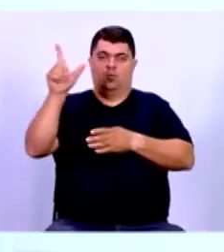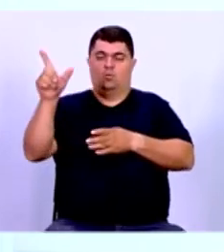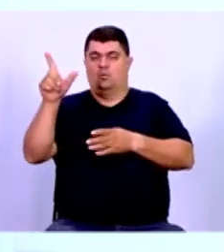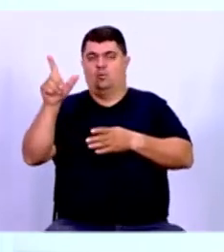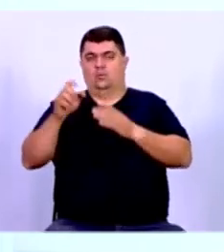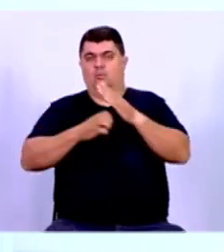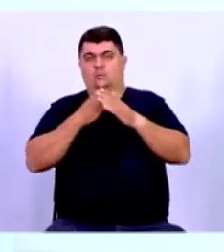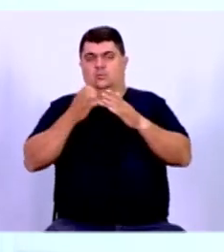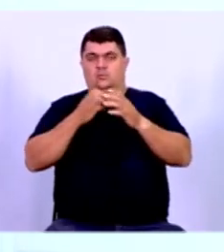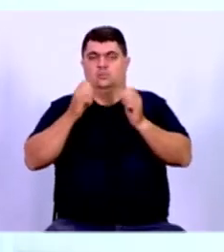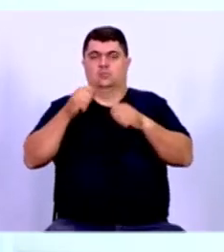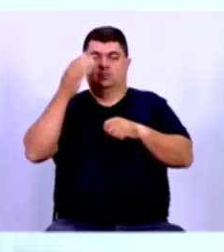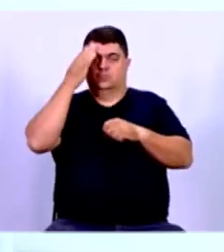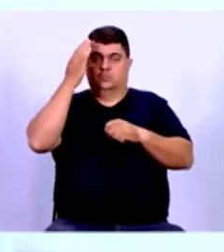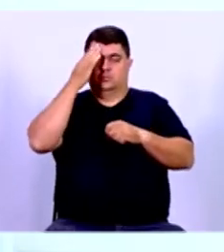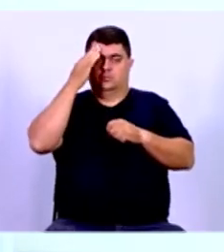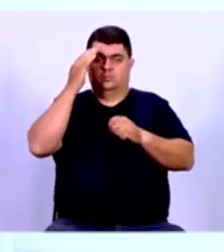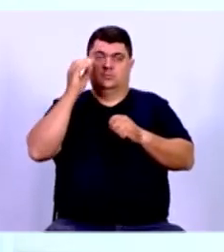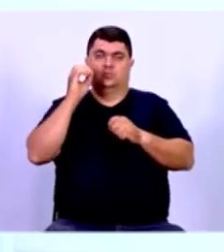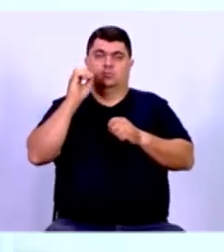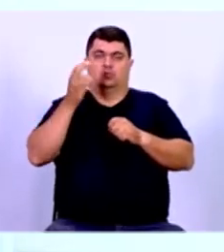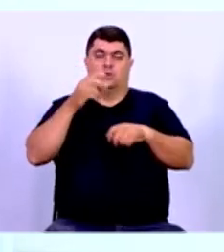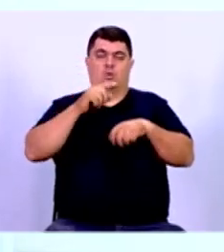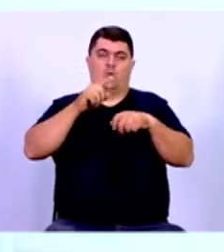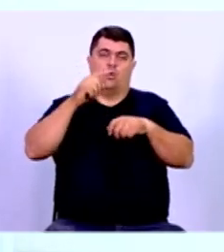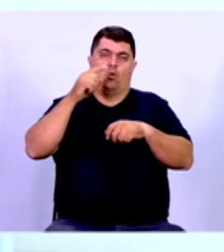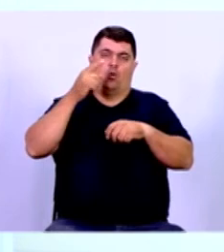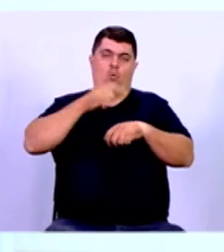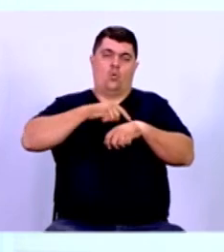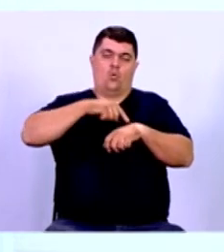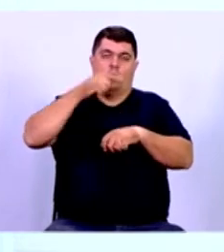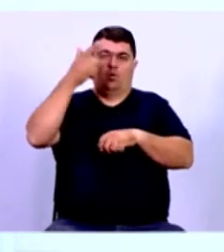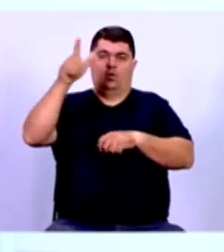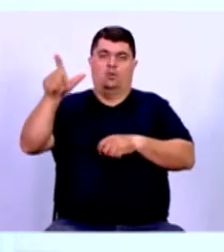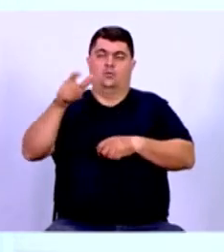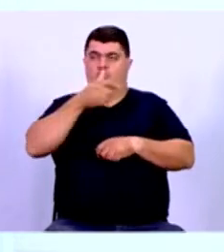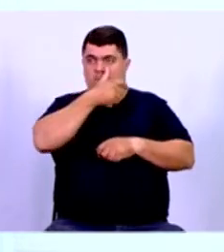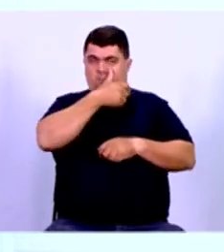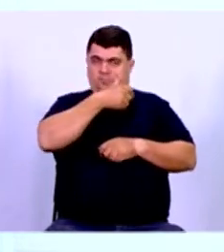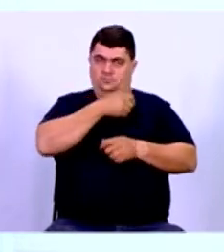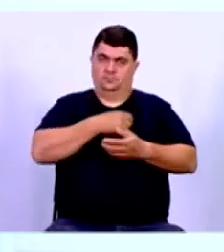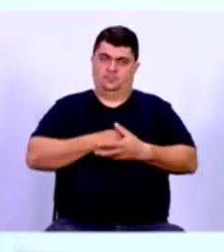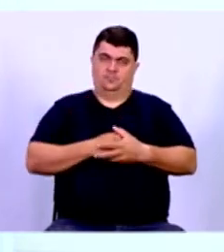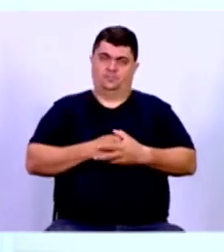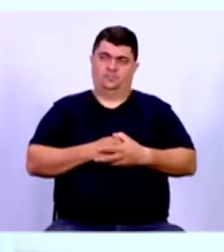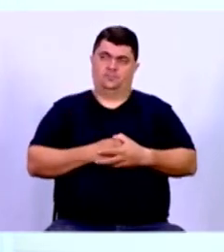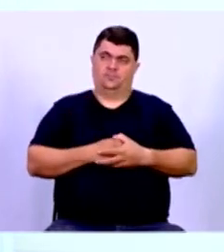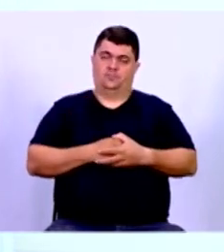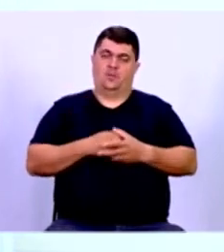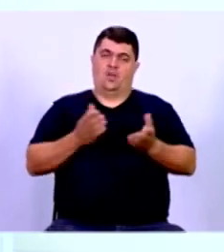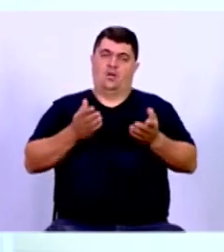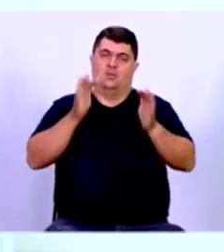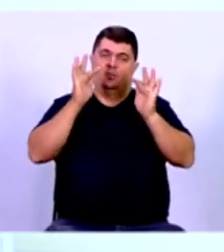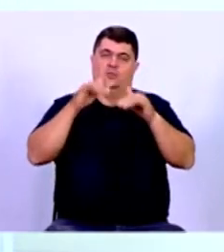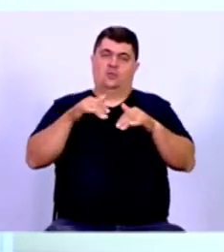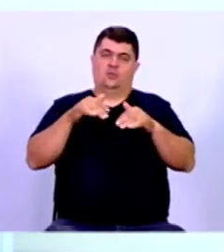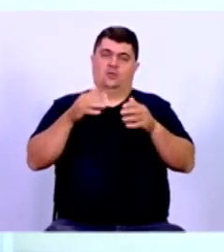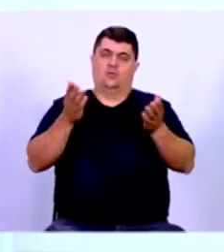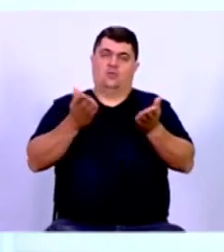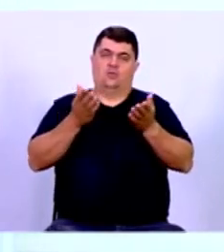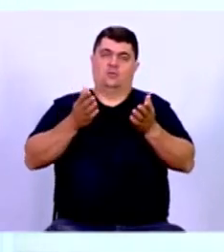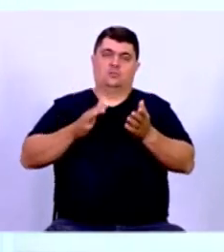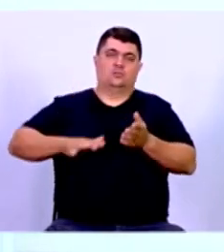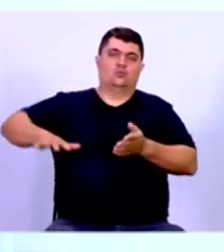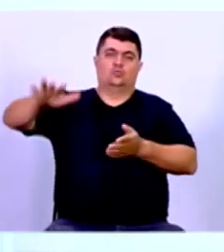que entenda que isso é possível ou que seja em outro horário. Então, depende da empresa concedente. E para a gente finalizar, vamos fazer uma visão